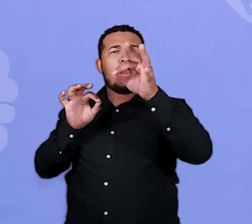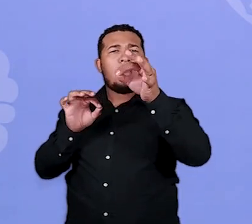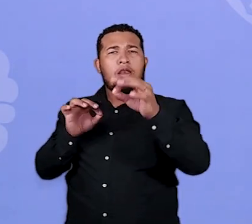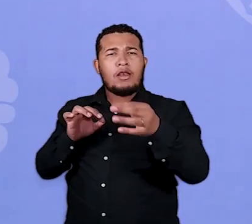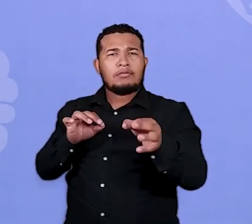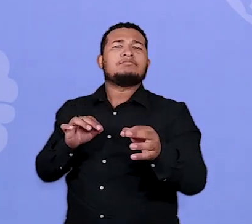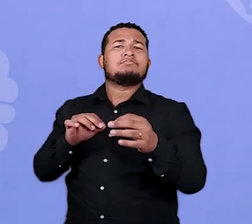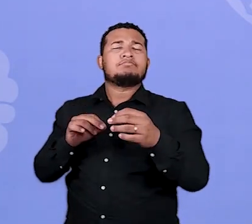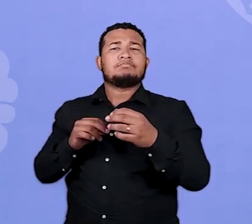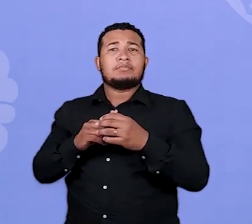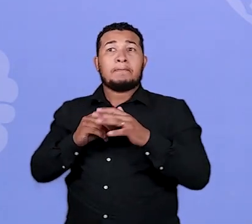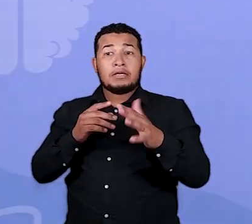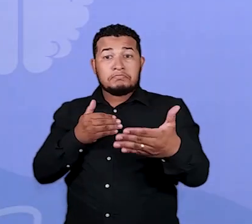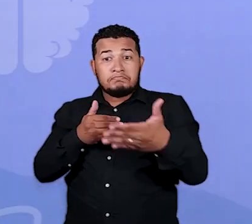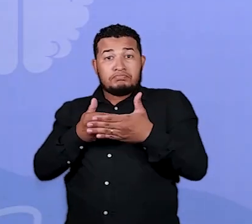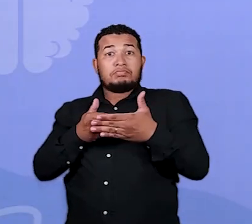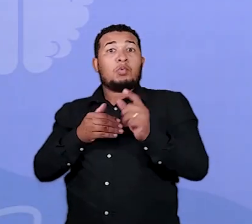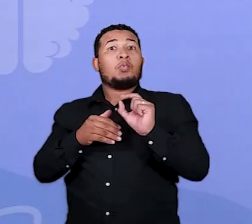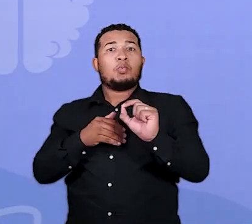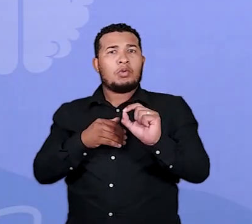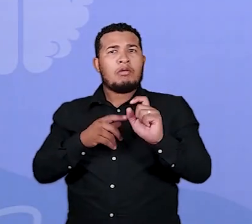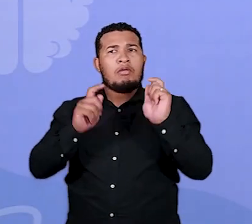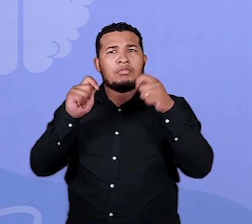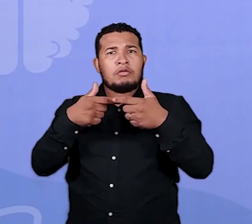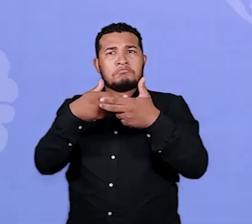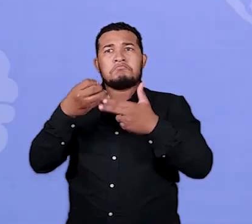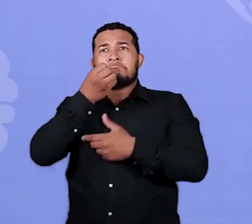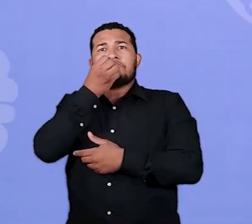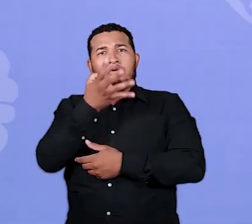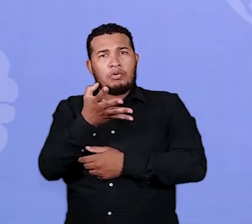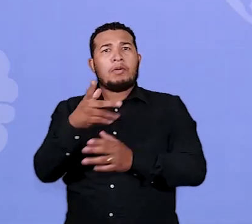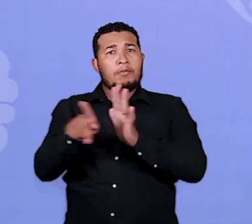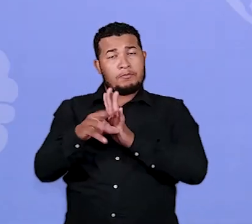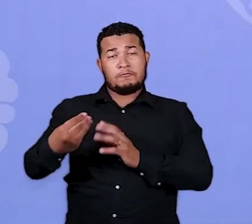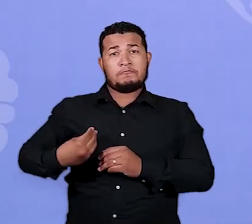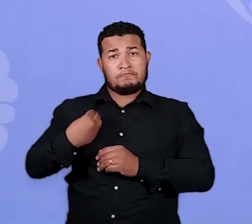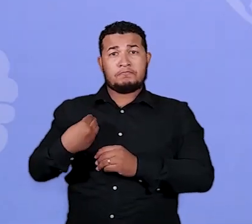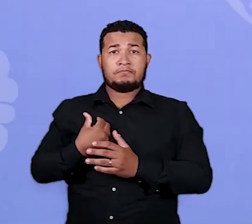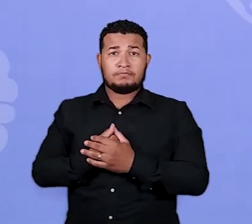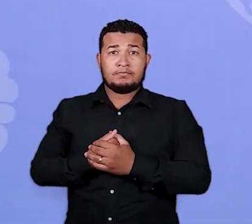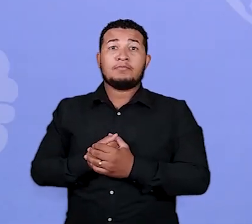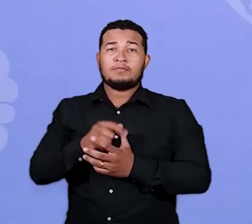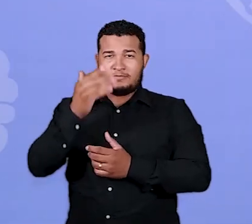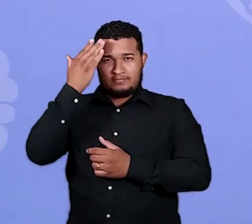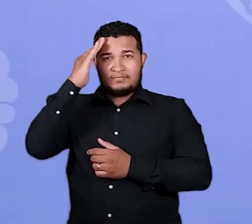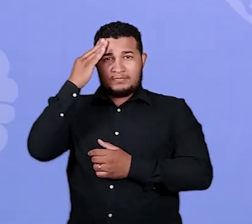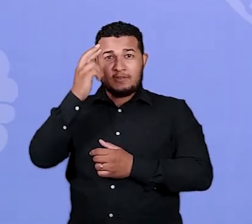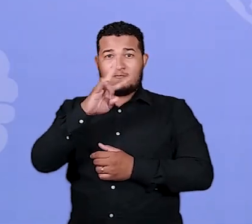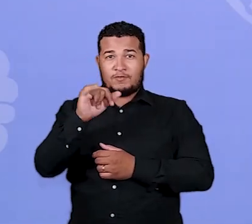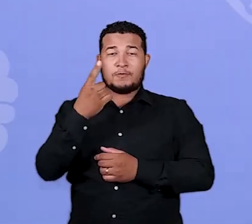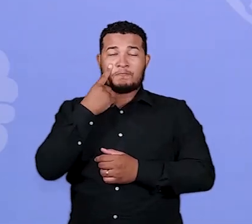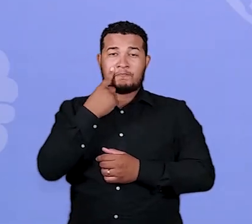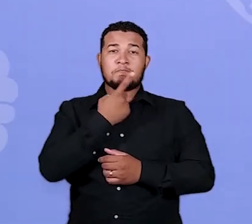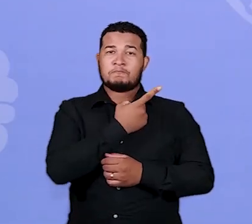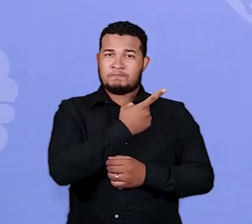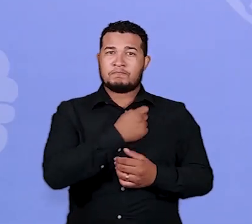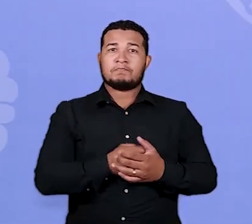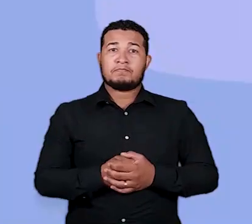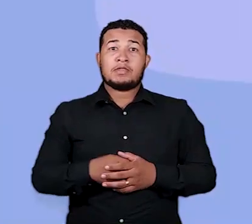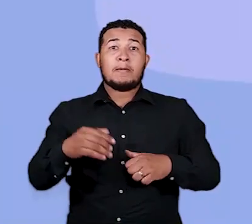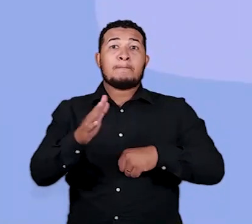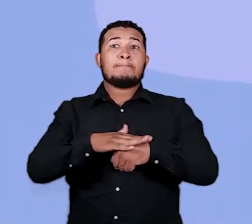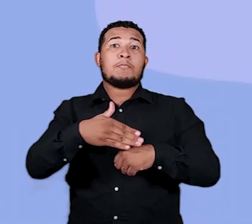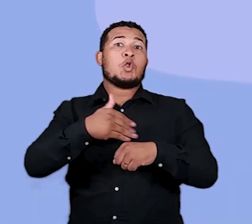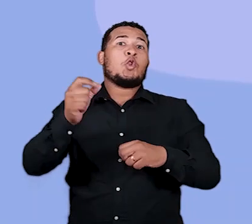prazo, lá na frente. E a curto prazo, Fabrício? O que pode trazer de benefício para a minha vida? Você vai entender no mesmo